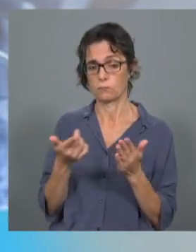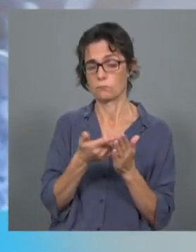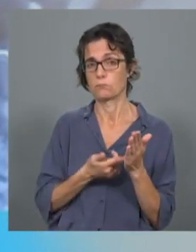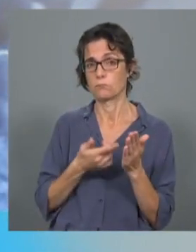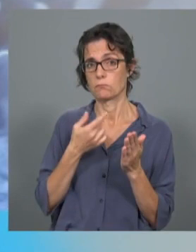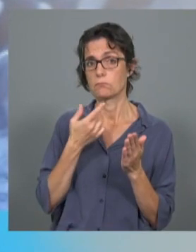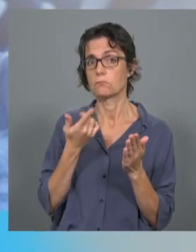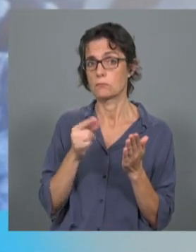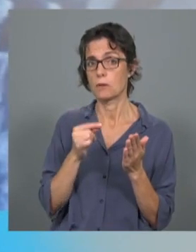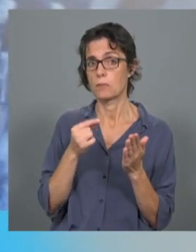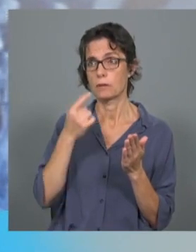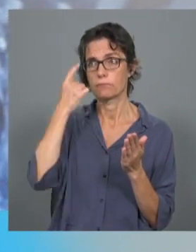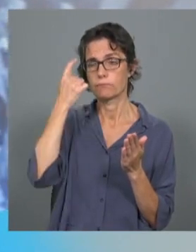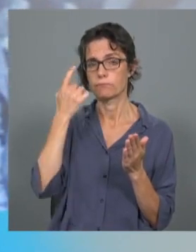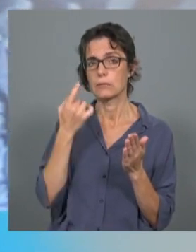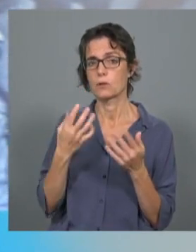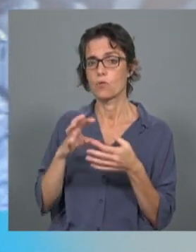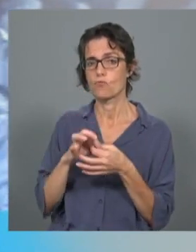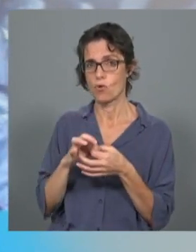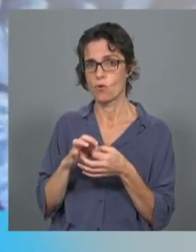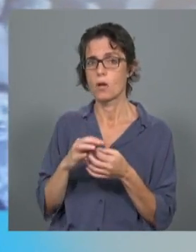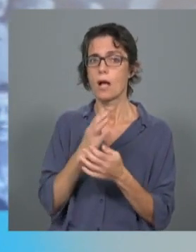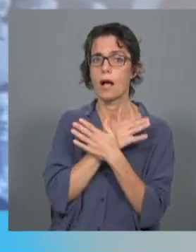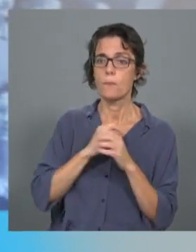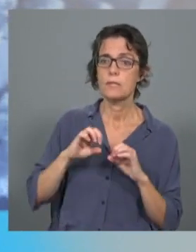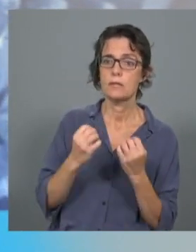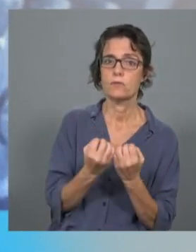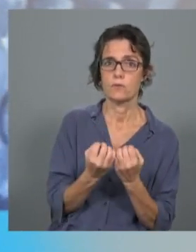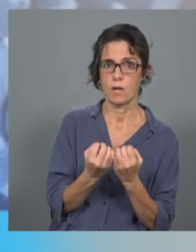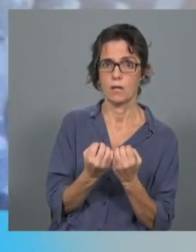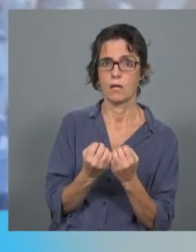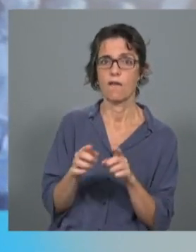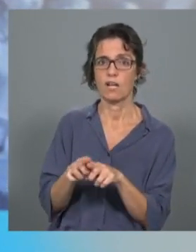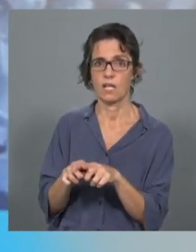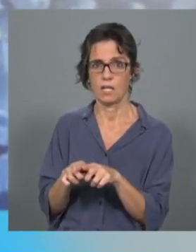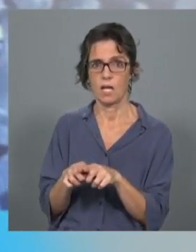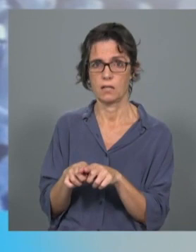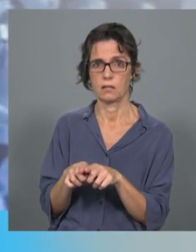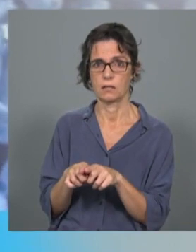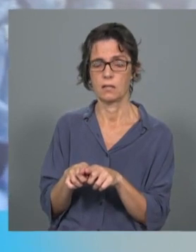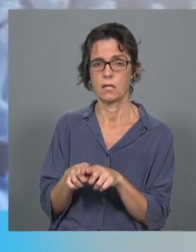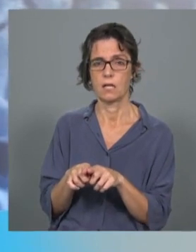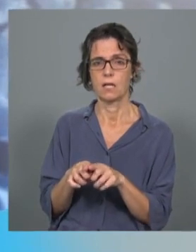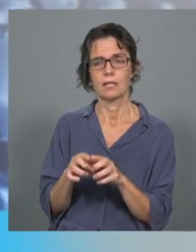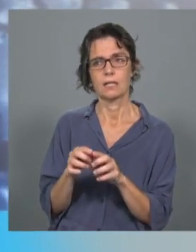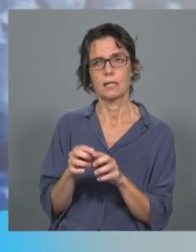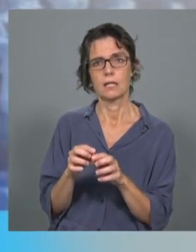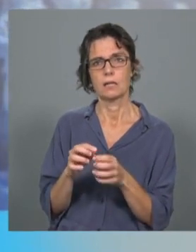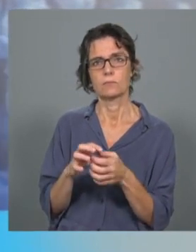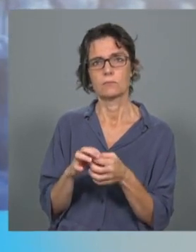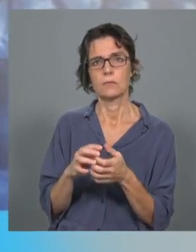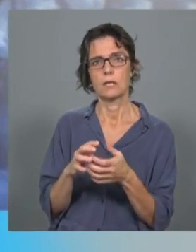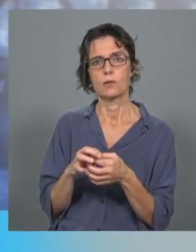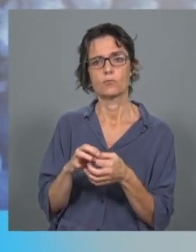unidade em torno destes conceitos da fraternidade, da amizade social, e não tanto de normas religiosas. Normas,